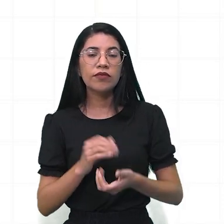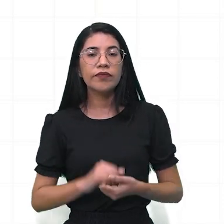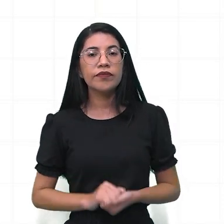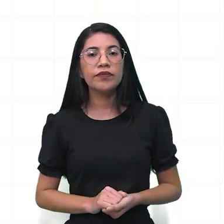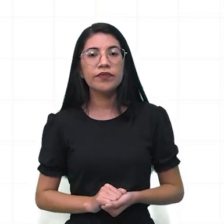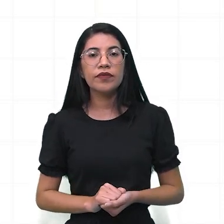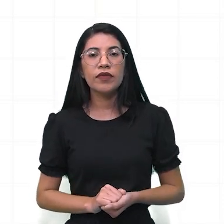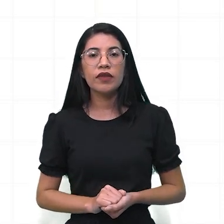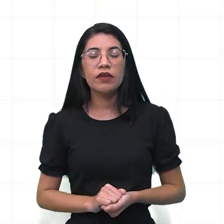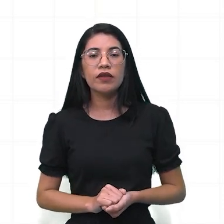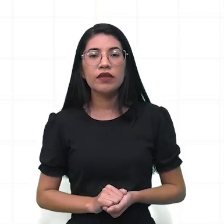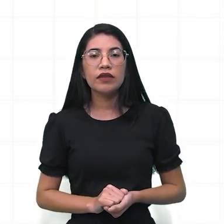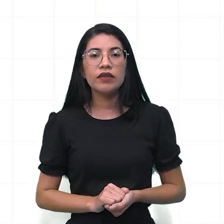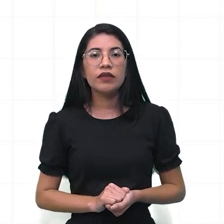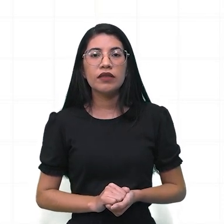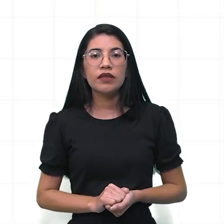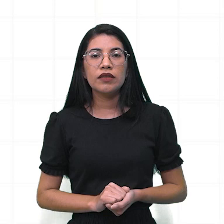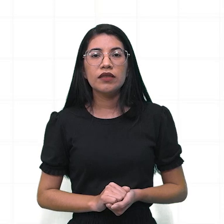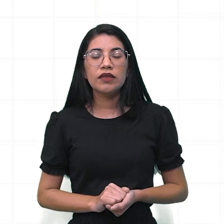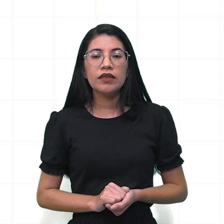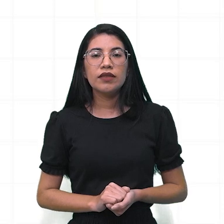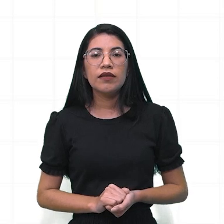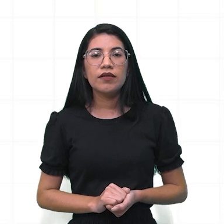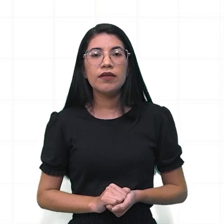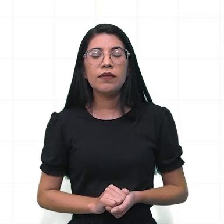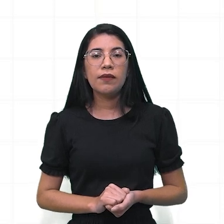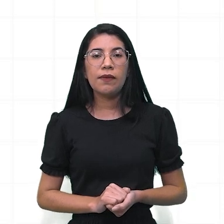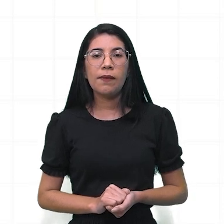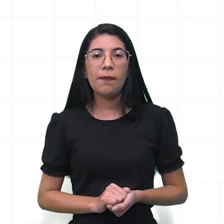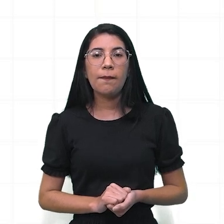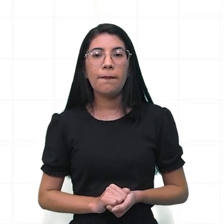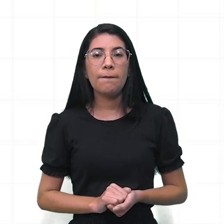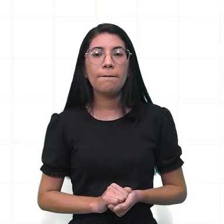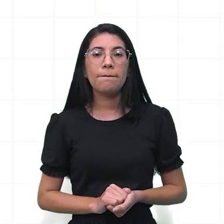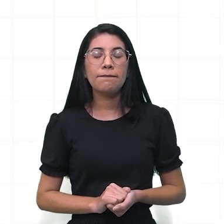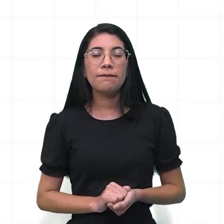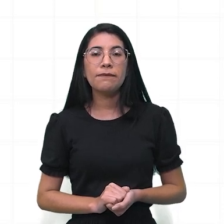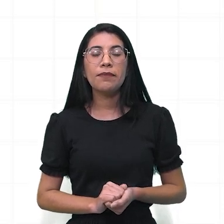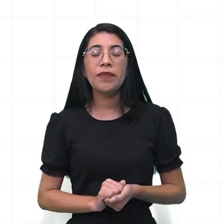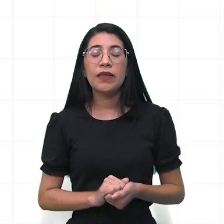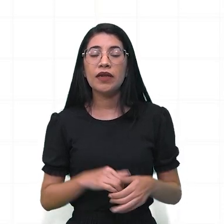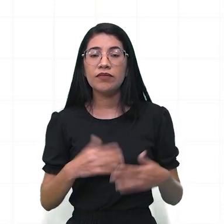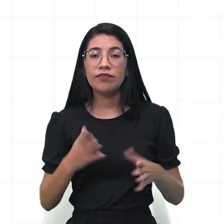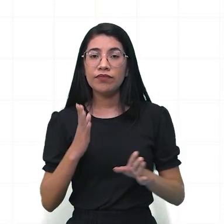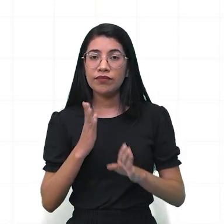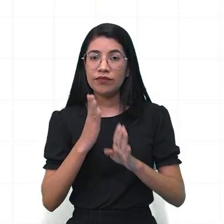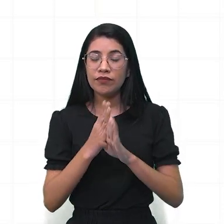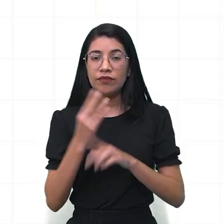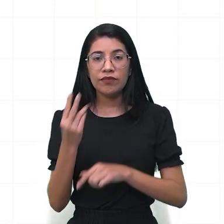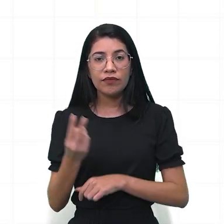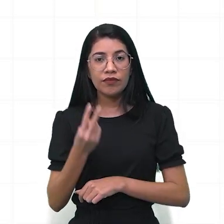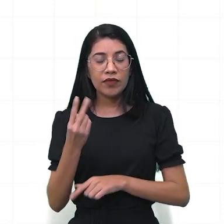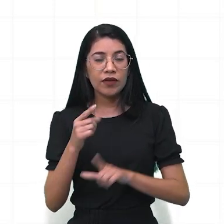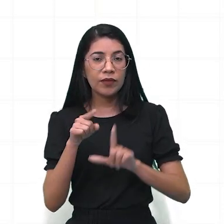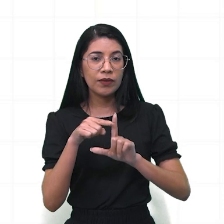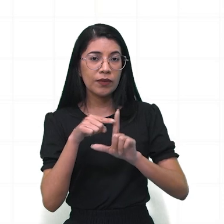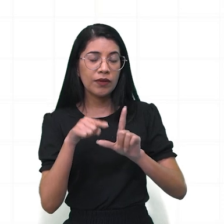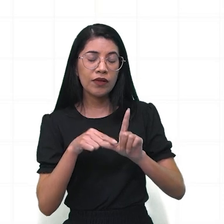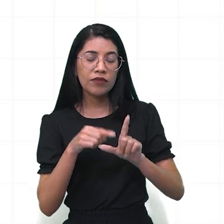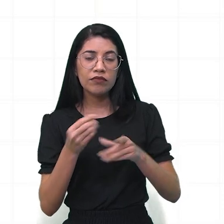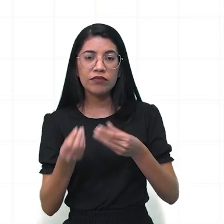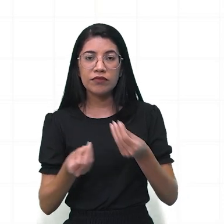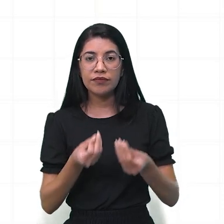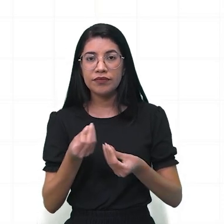dos ângulos internos de um polígono regular. Então, para nós determinarmos esses ângulos